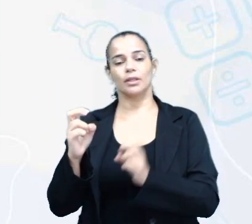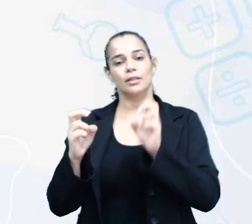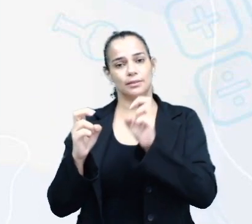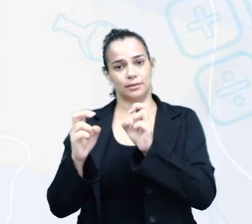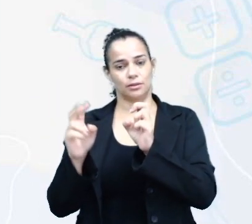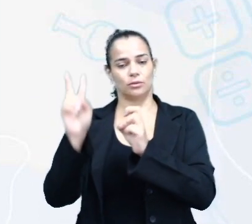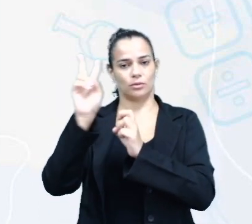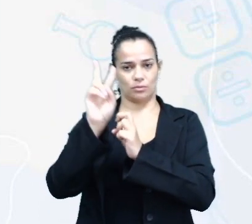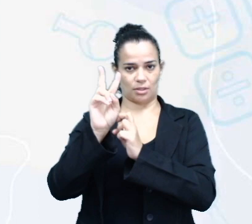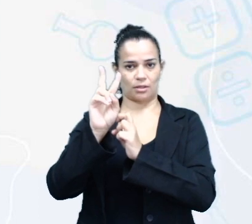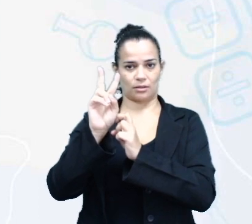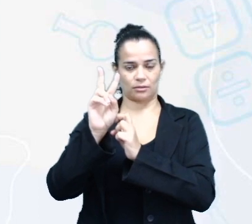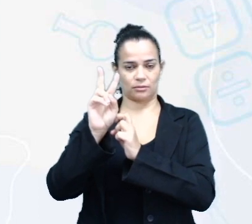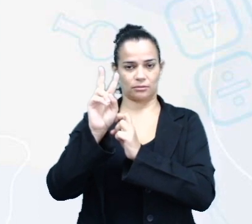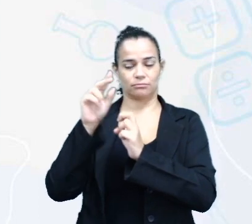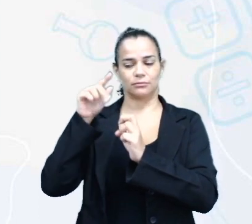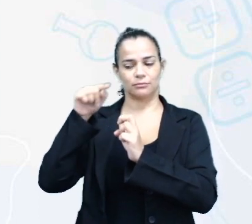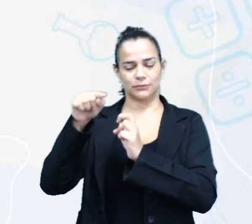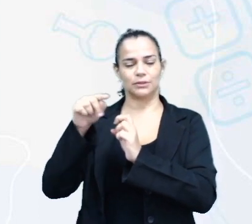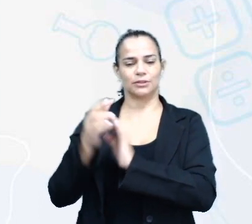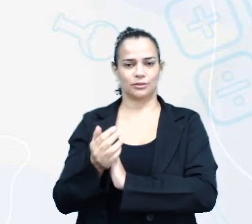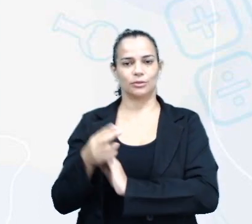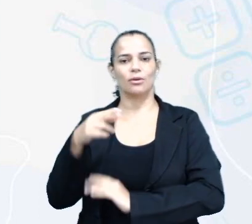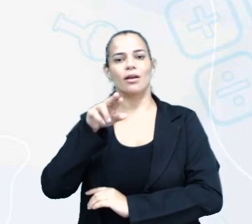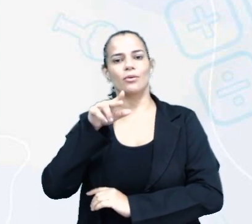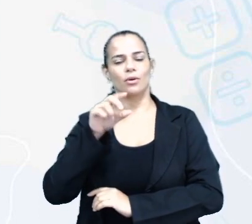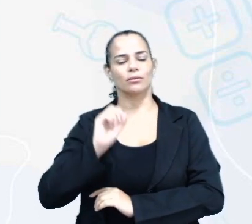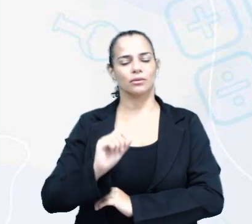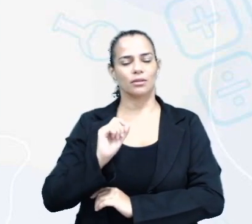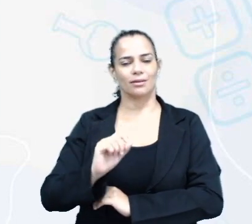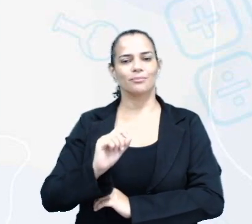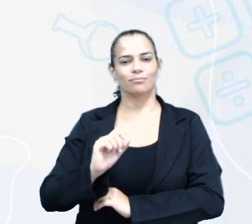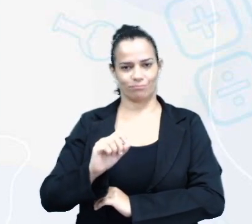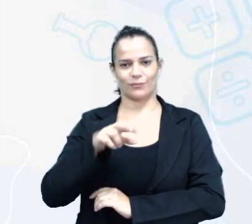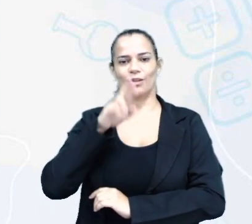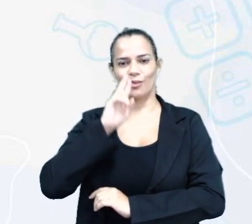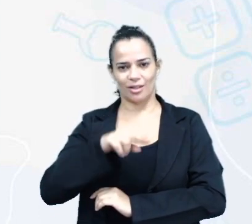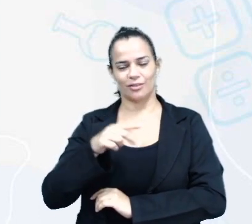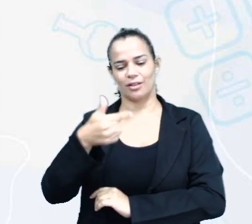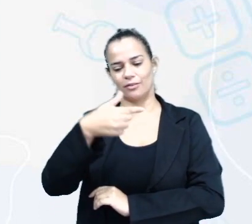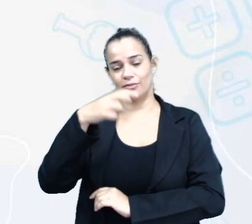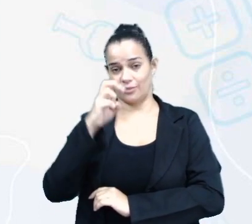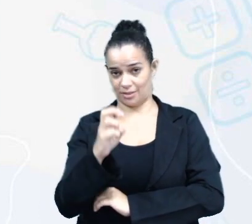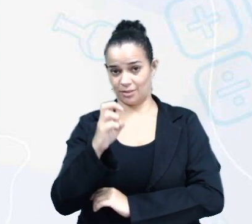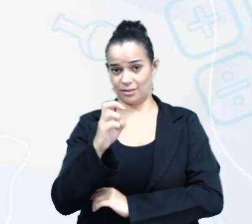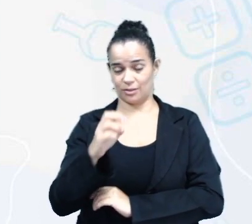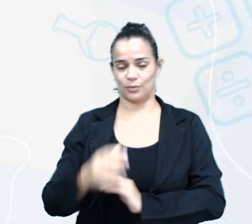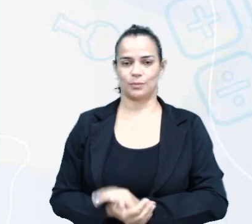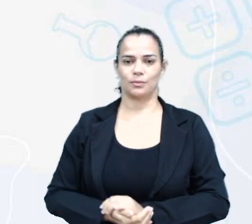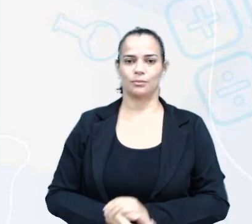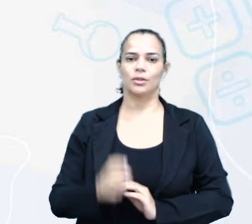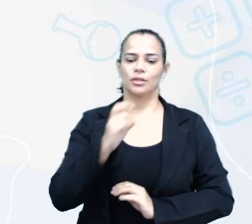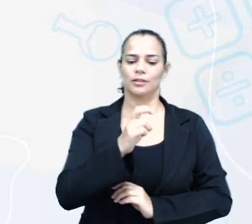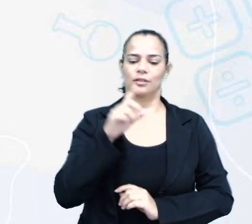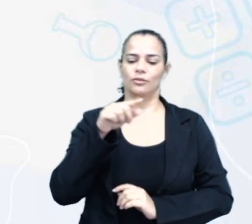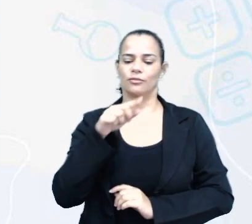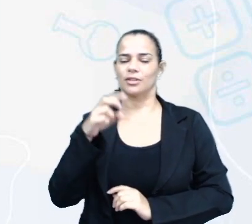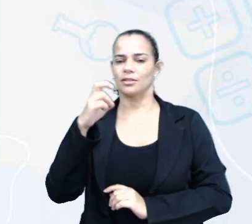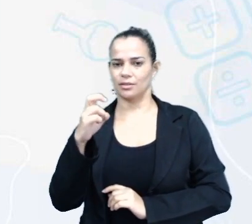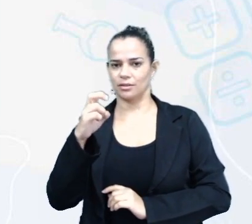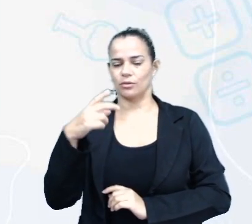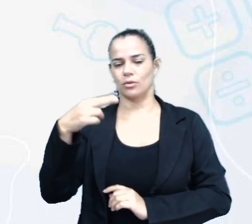mesma coisa que isso, 25, porque 5 vezes 5 dá 25.